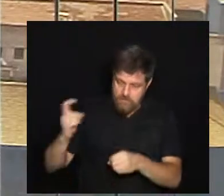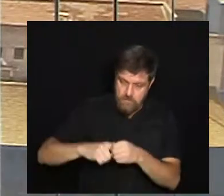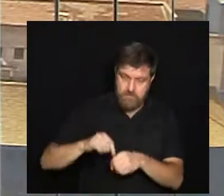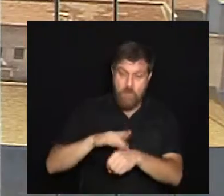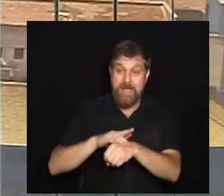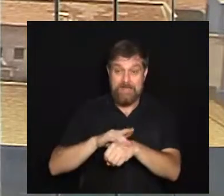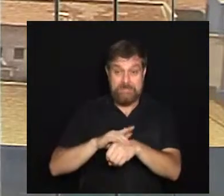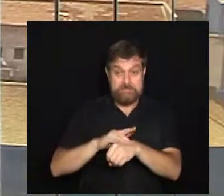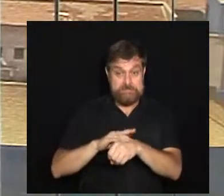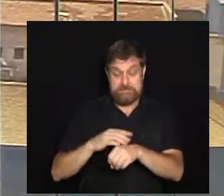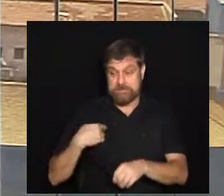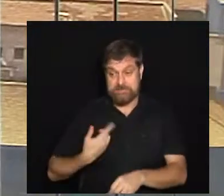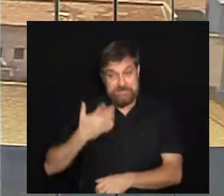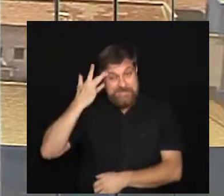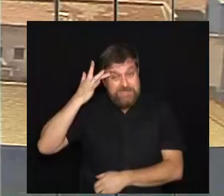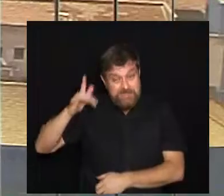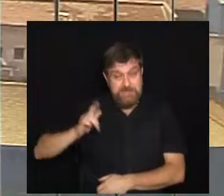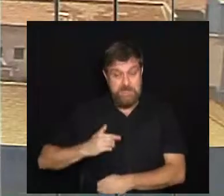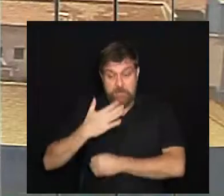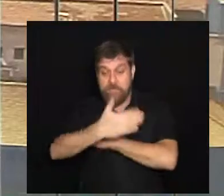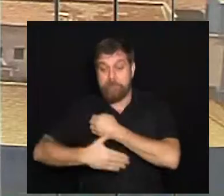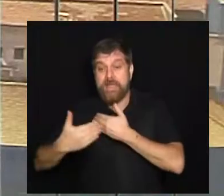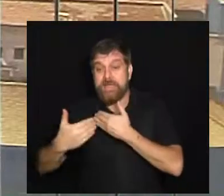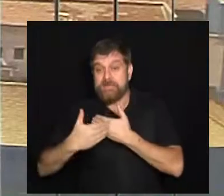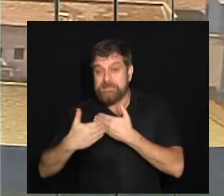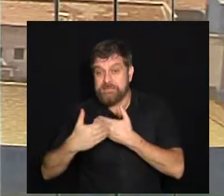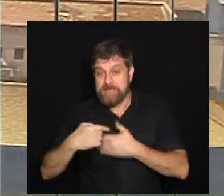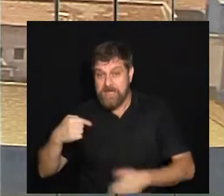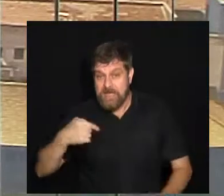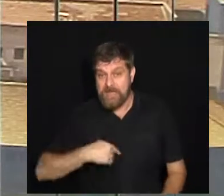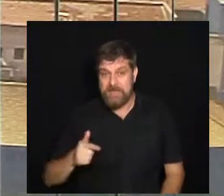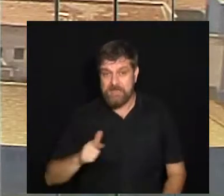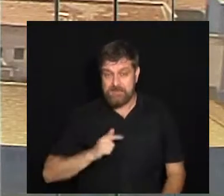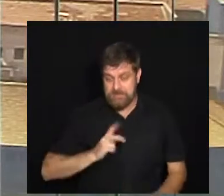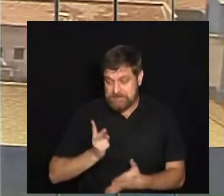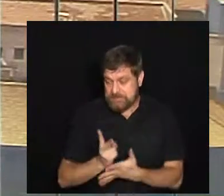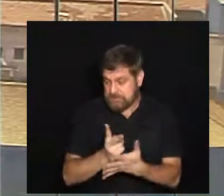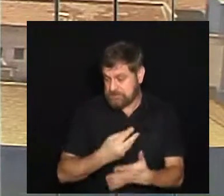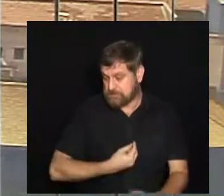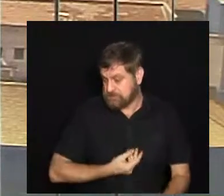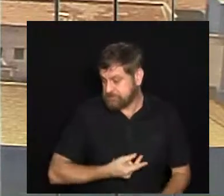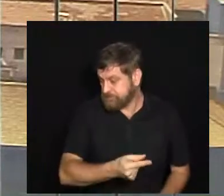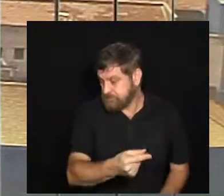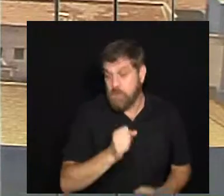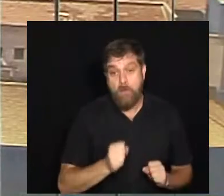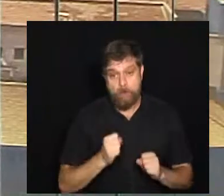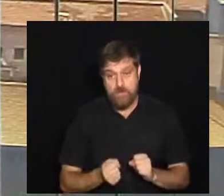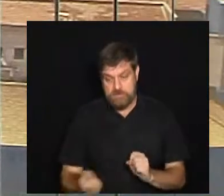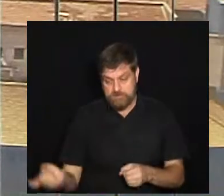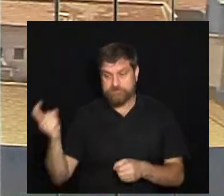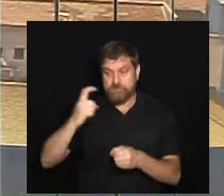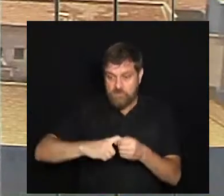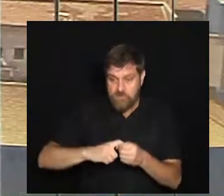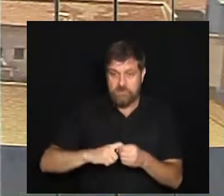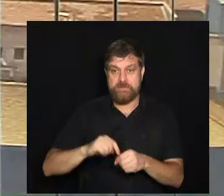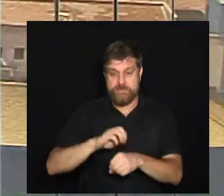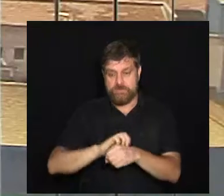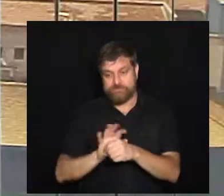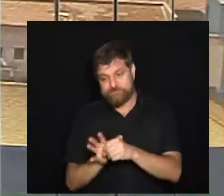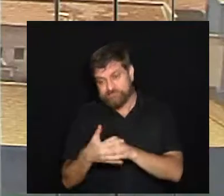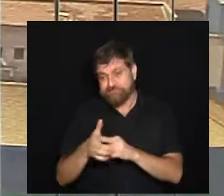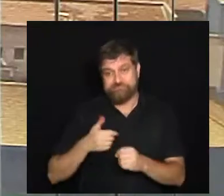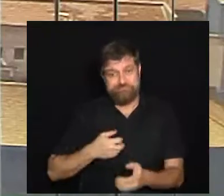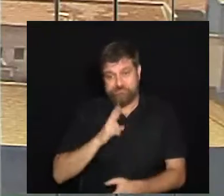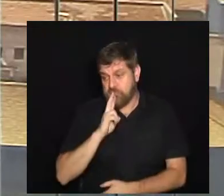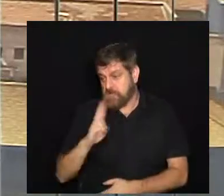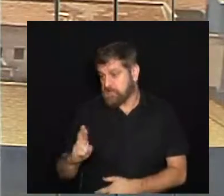mas a gente ainda não sabe se a imunidade que é produzido dá uma imunidade permanente ou se ela não é uma imunidade permanente isso eu